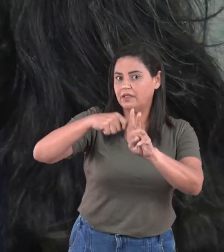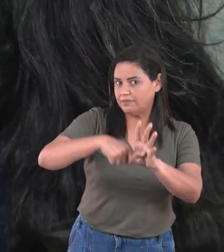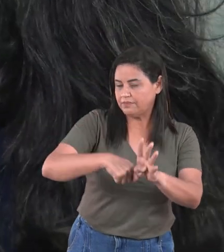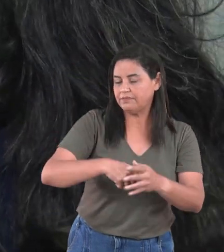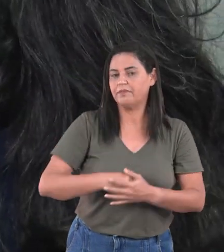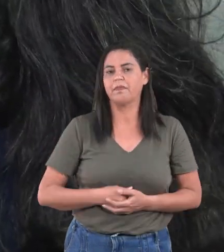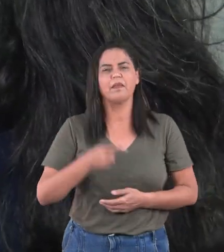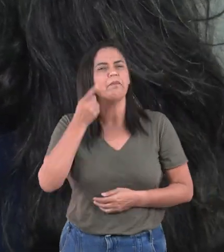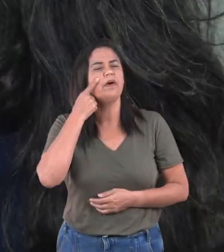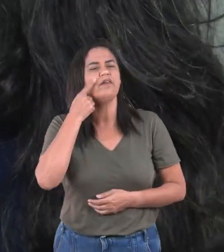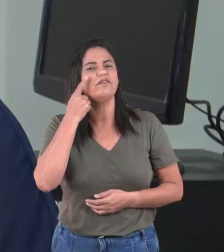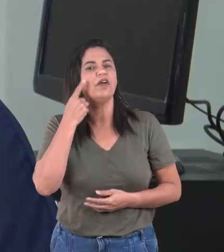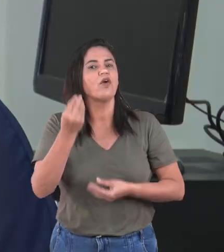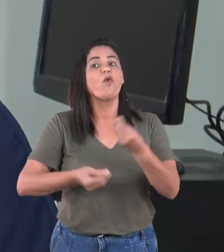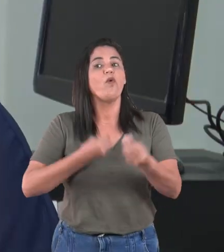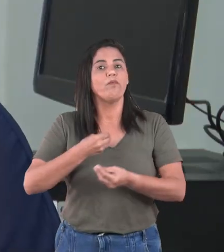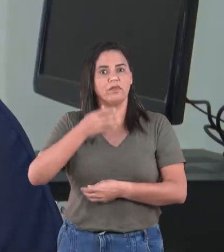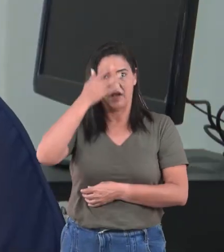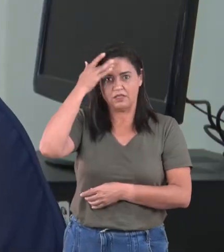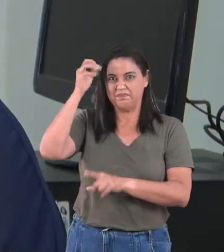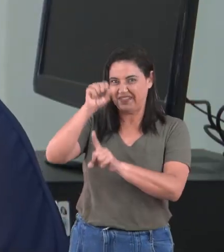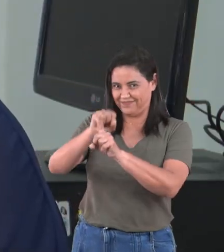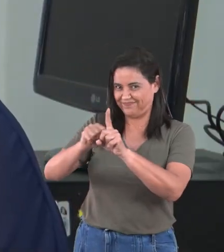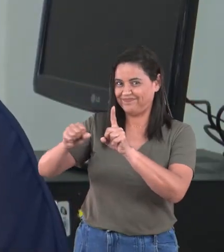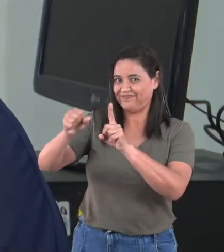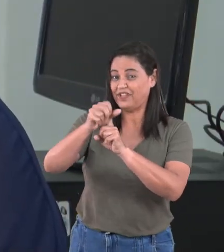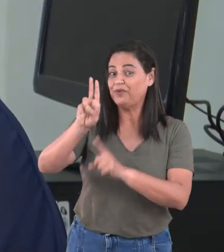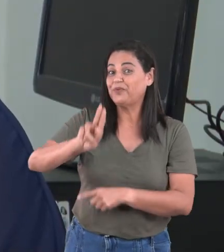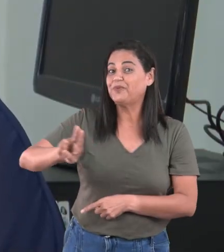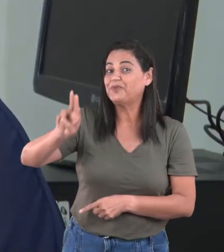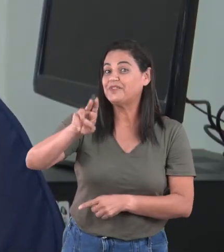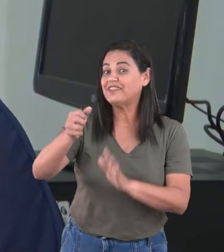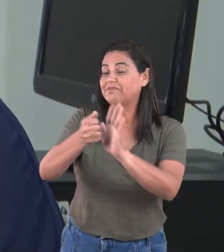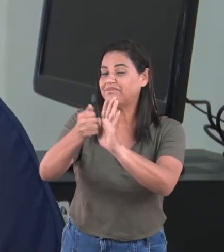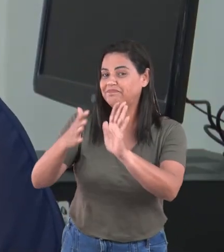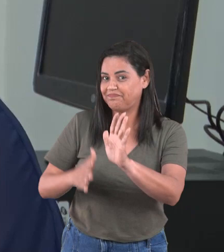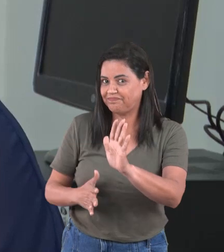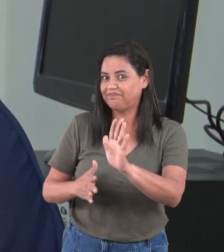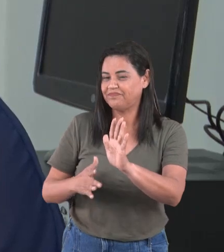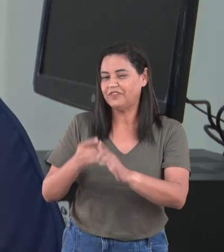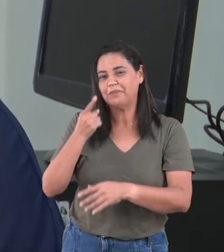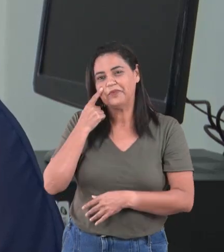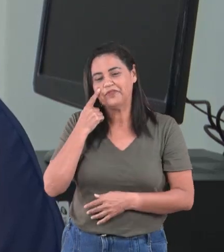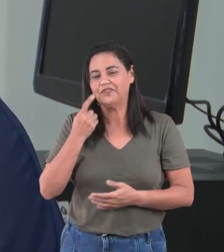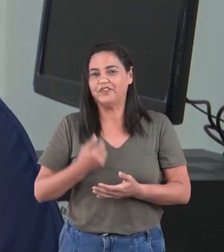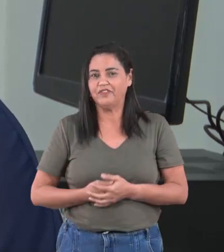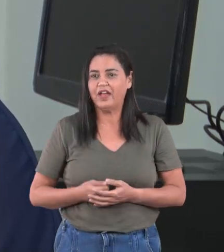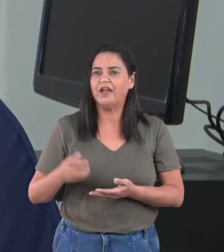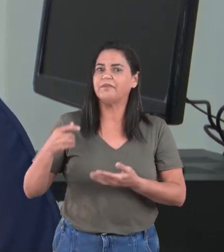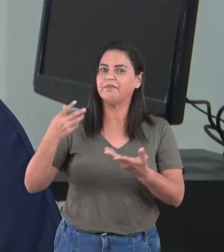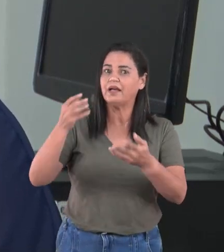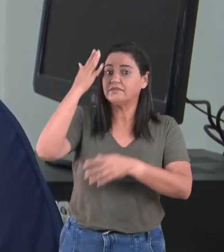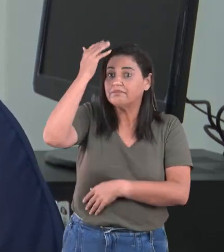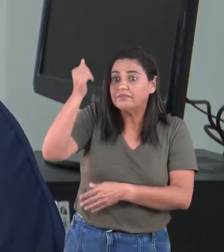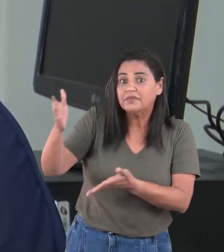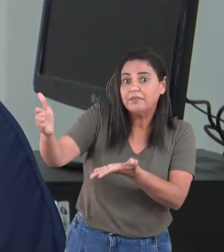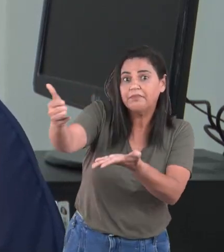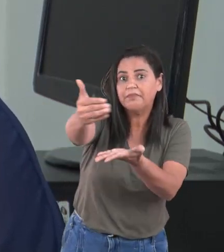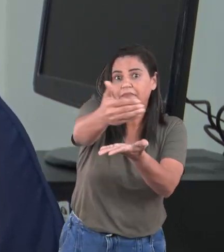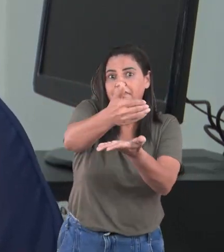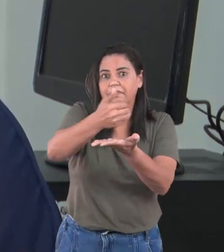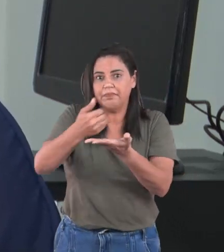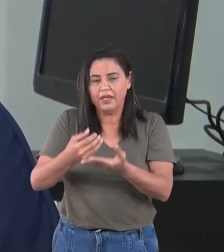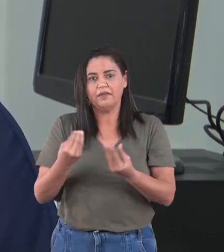próximos meses para ver como a sociedade utiliza, como as mulheres utilizam e geram esses